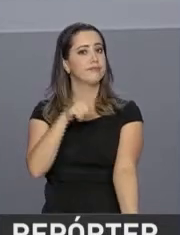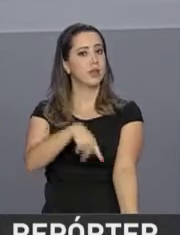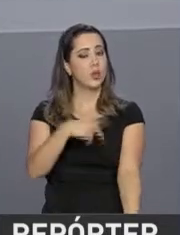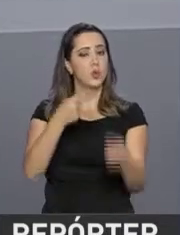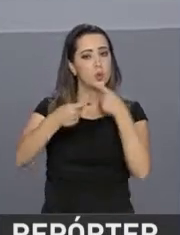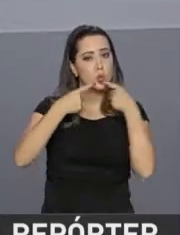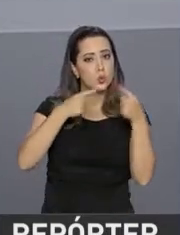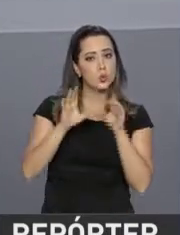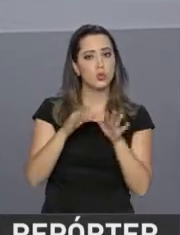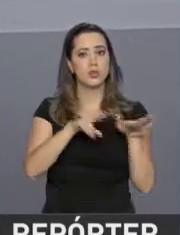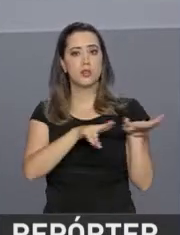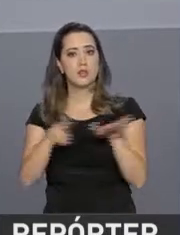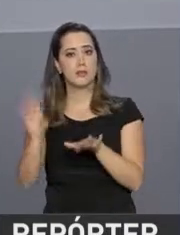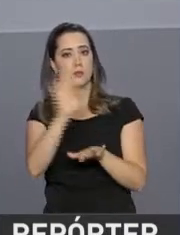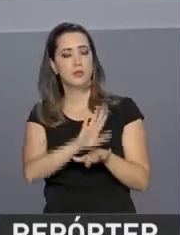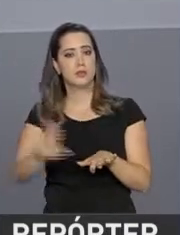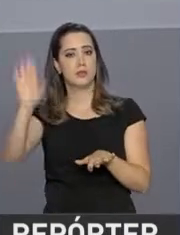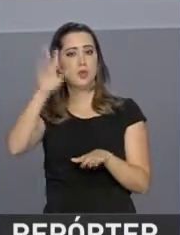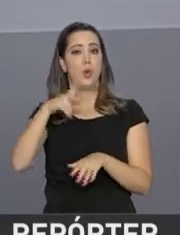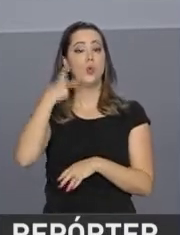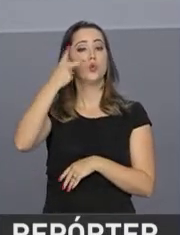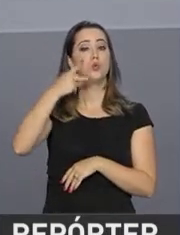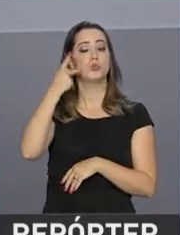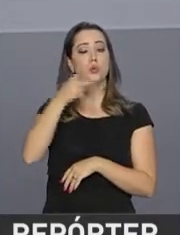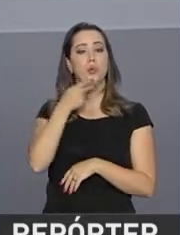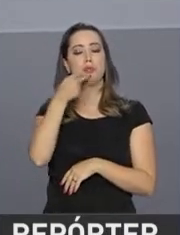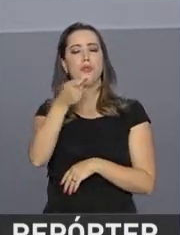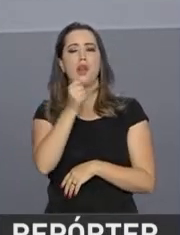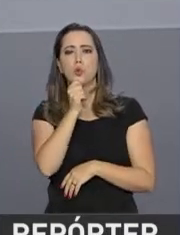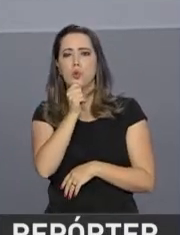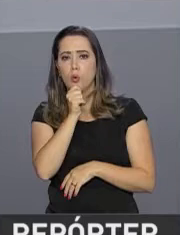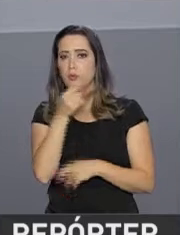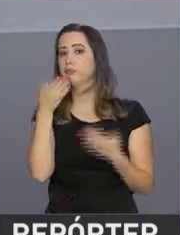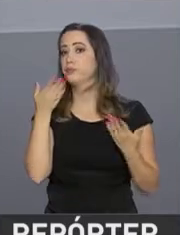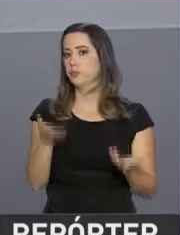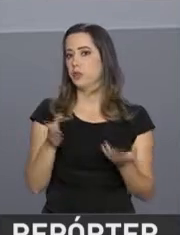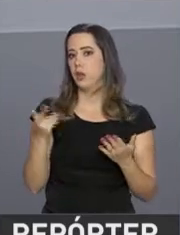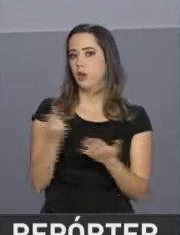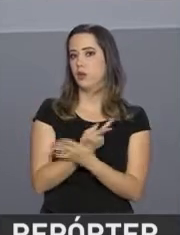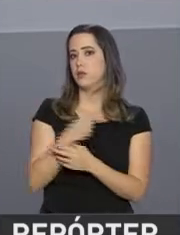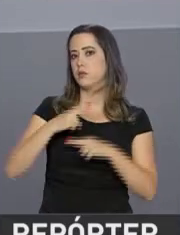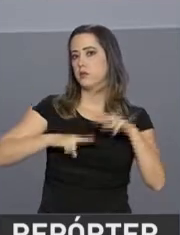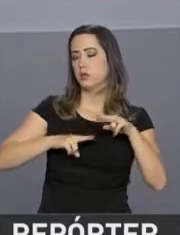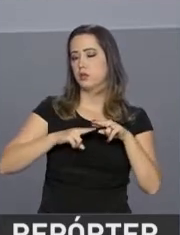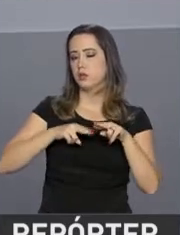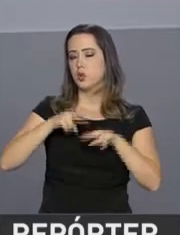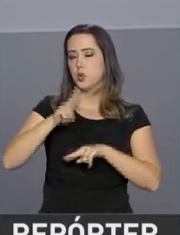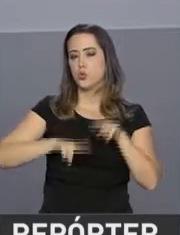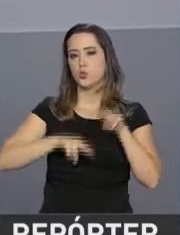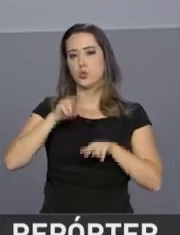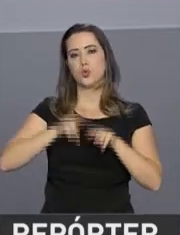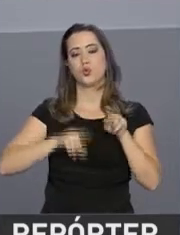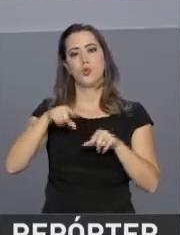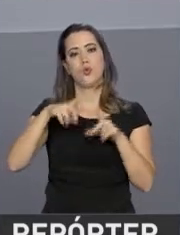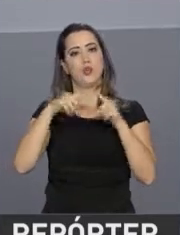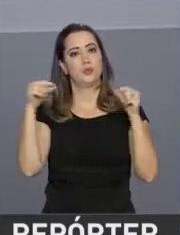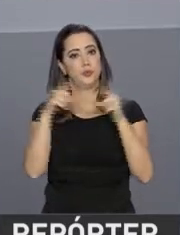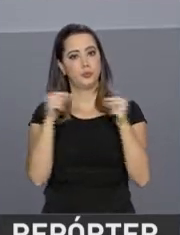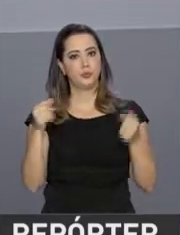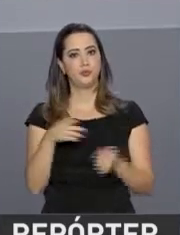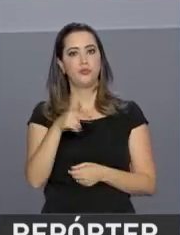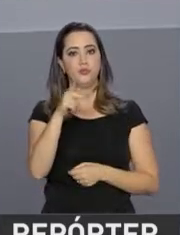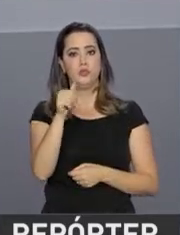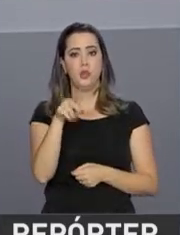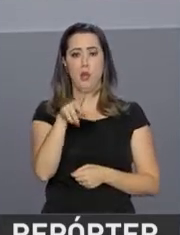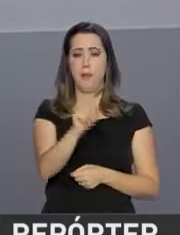na semana nacional de políticas sobre drogas que vai ser realizada em junho aqui em brasília o repórter pablo mundim